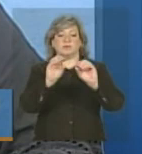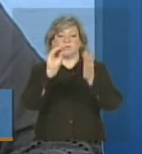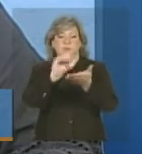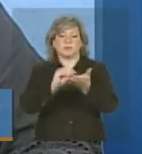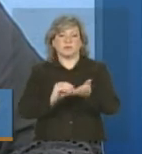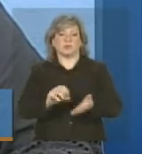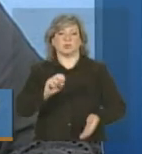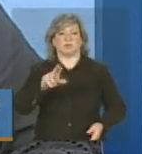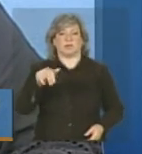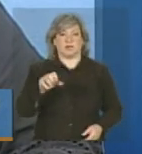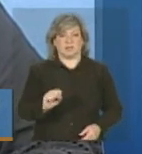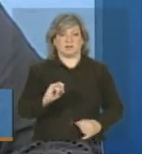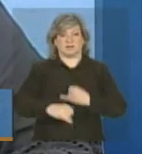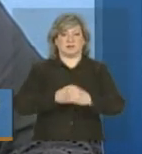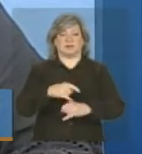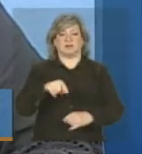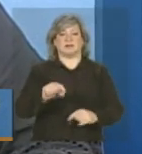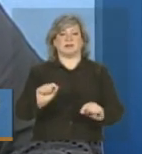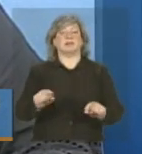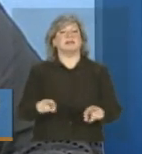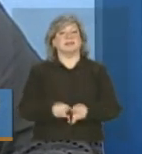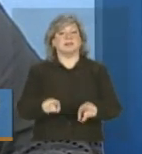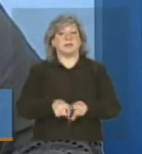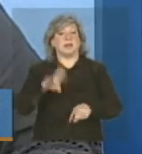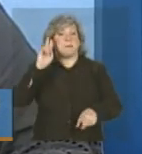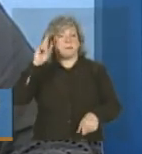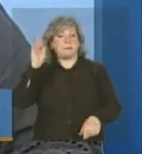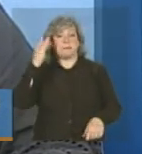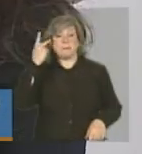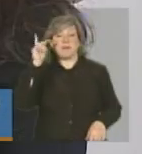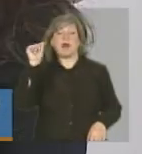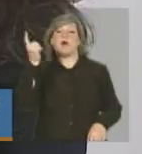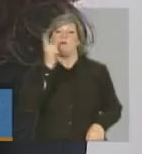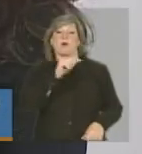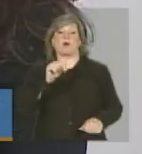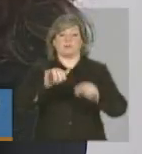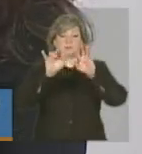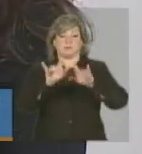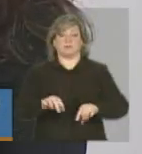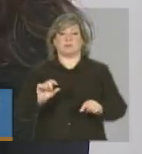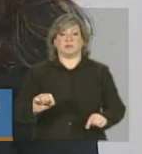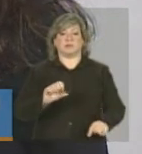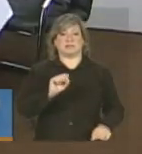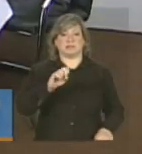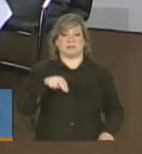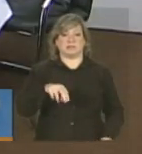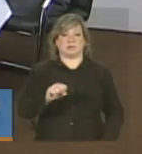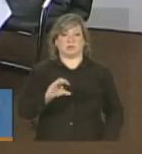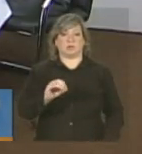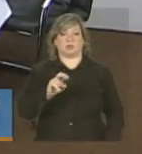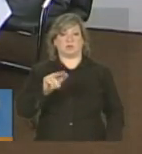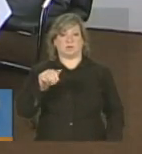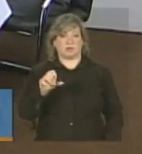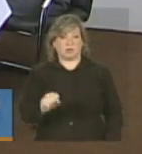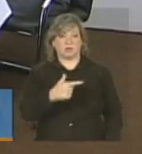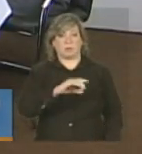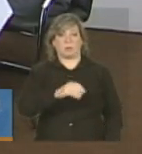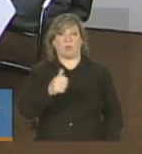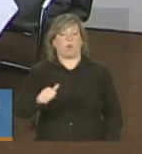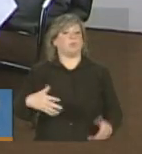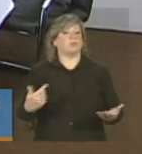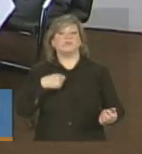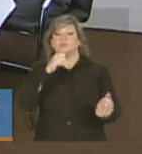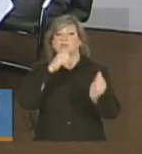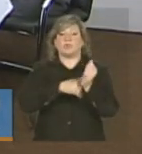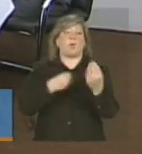SUAS, inclusive para acessar os questionários do Censo SUAS 2011. Quer dizer, ele não tem senha nenhuma. O que ele deve fazer?